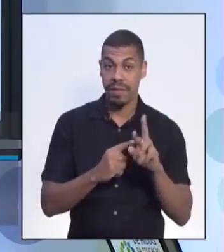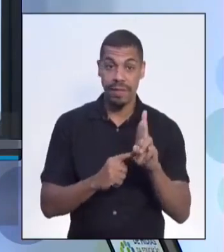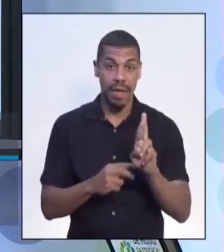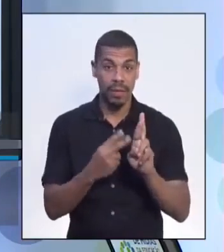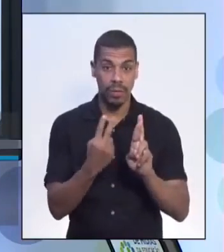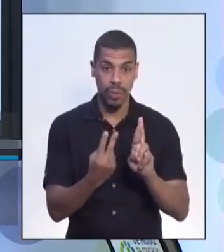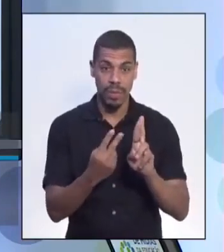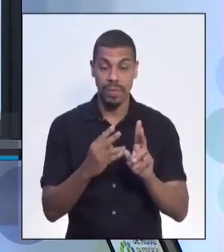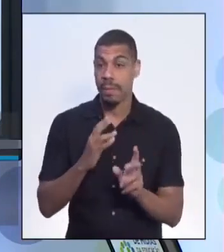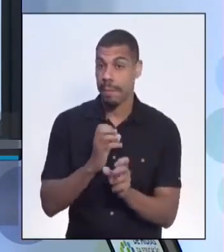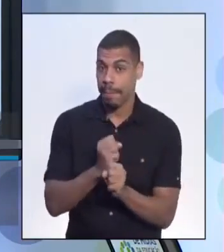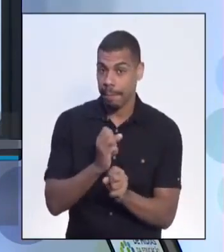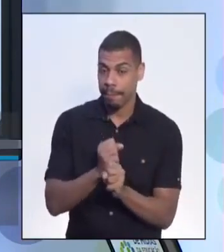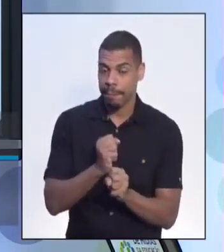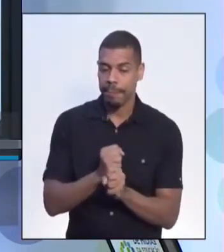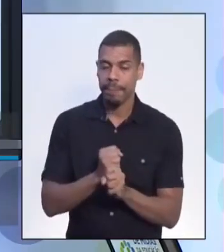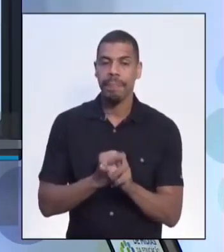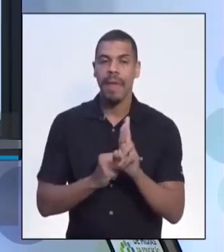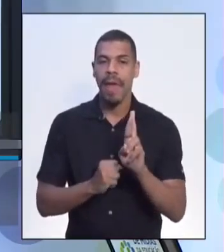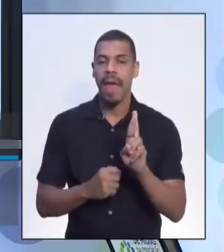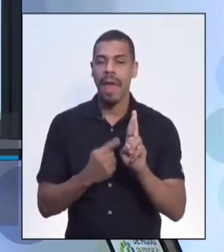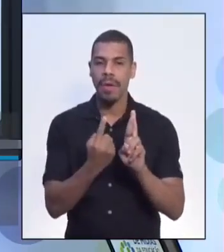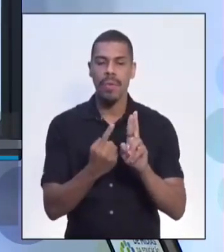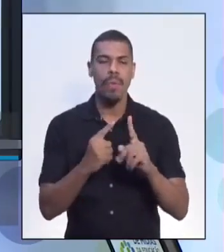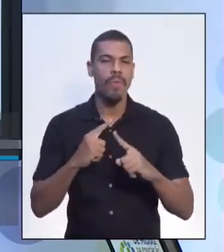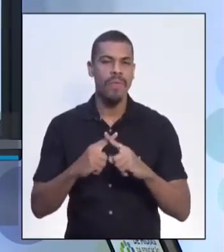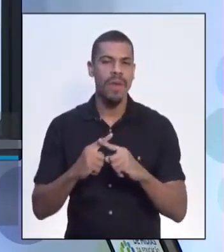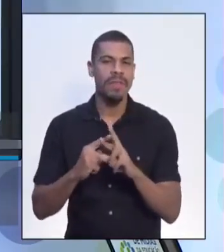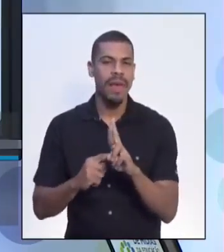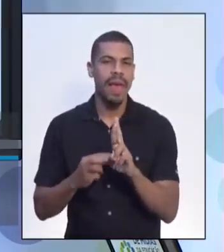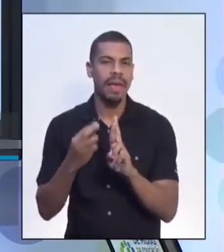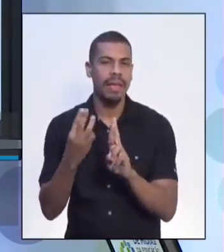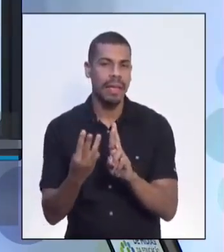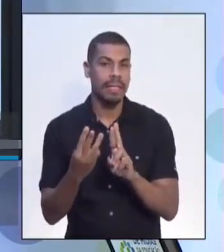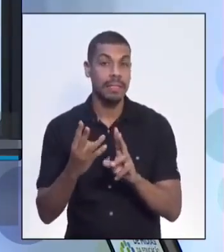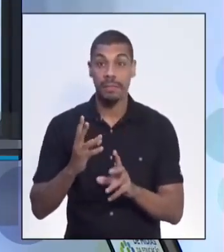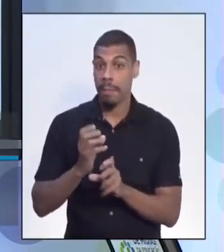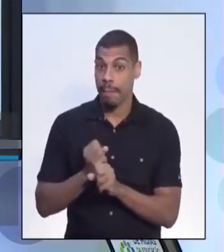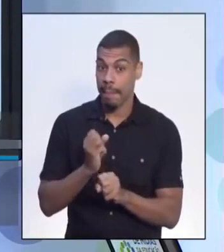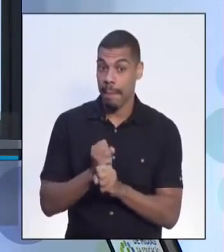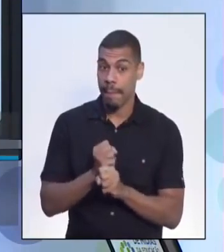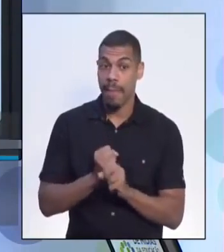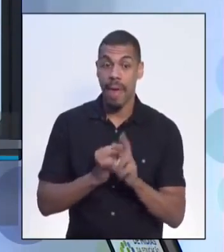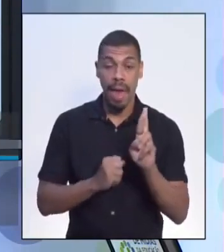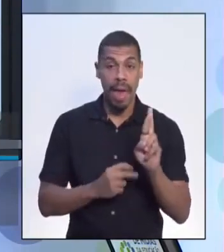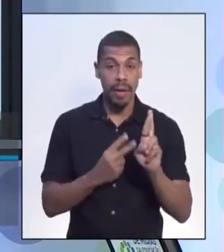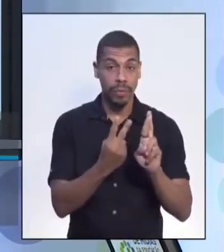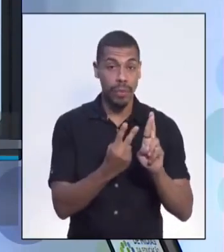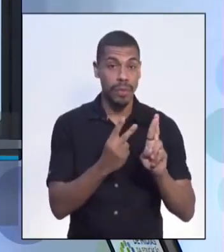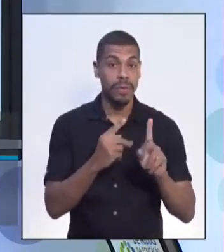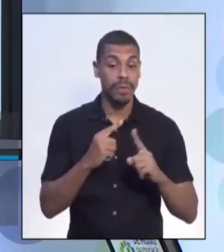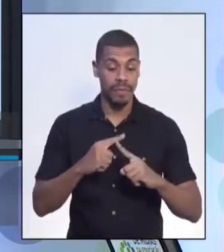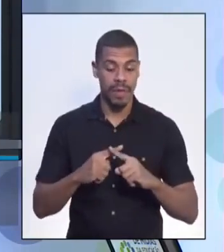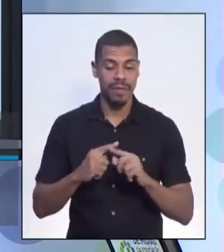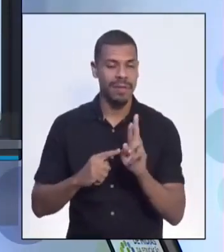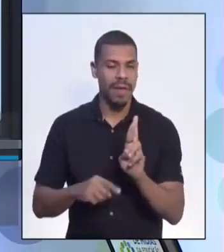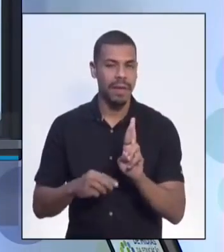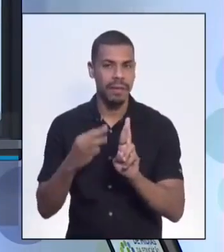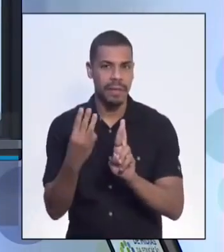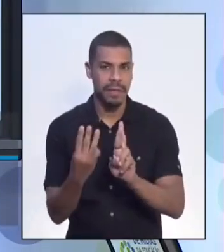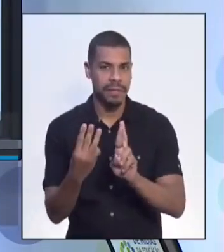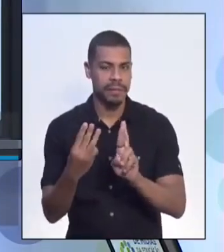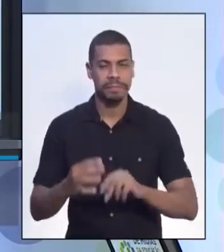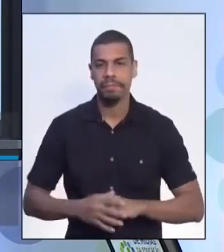R2 mais R1 vezes R3 mais R2 vezes